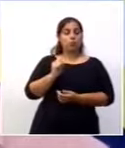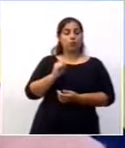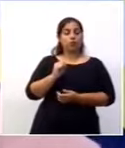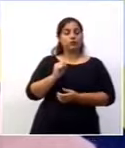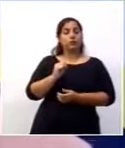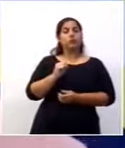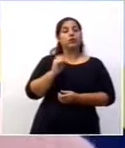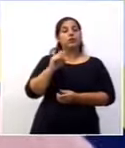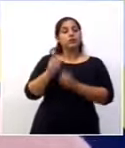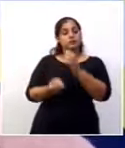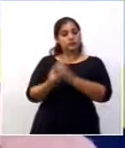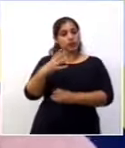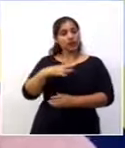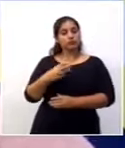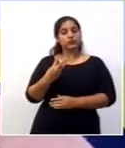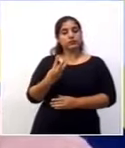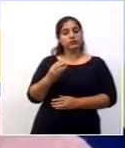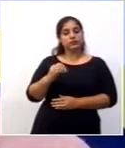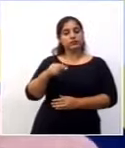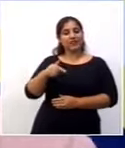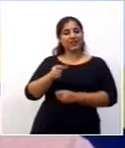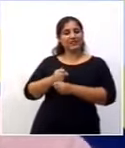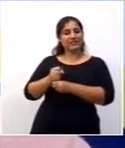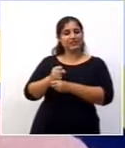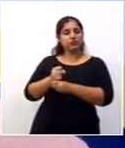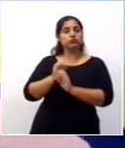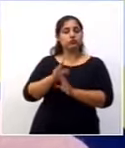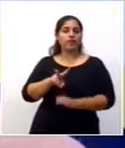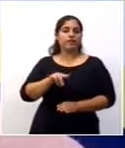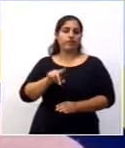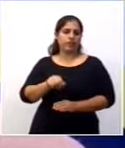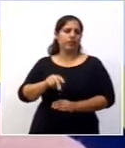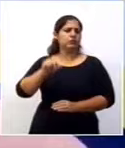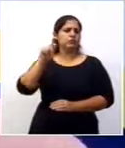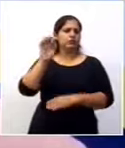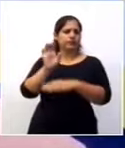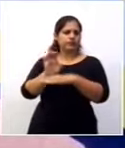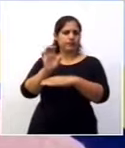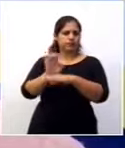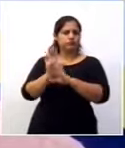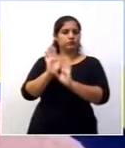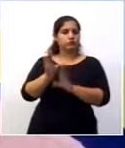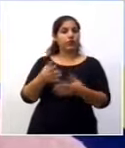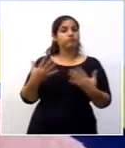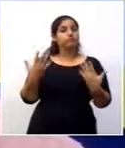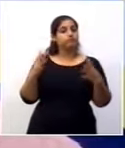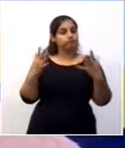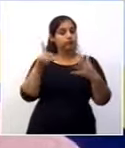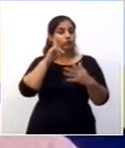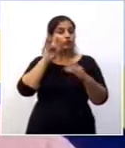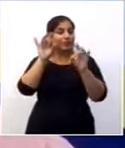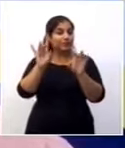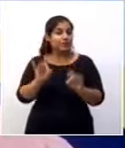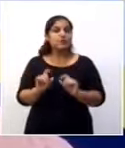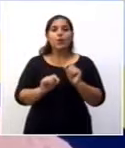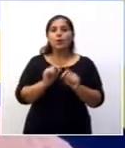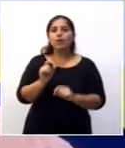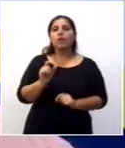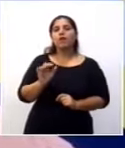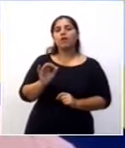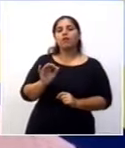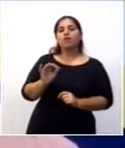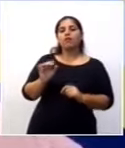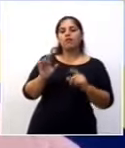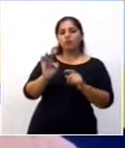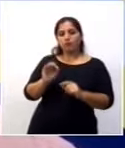307 anos desde que foi considerada vila, uma das mais antigas do estado. Para celebrar a data, a TV UFOP ouviu alguns moradores